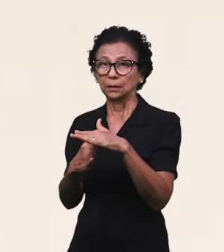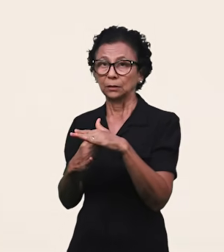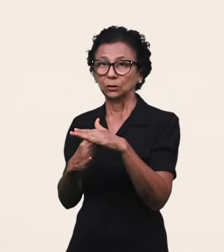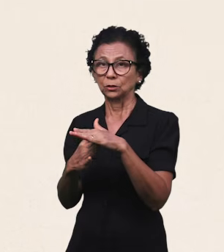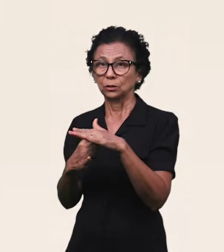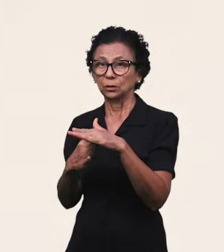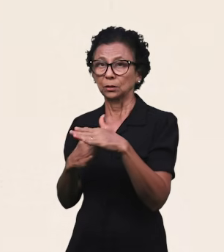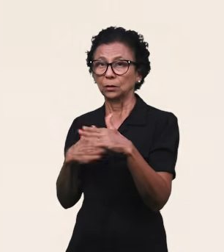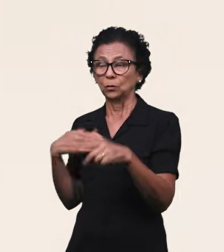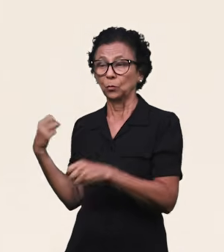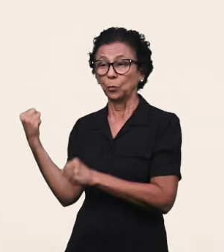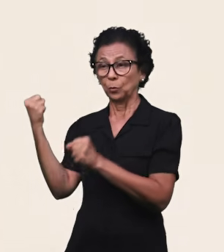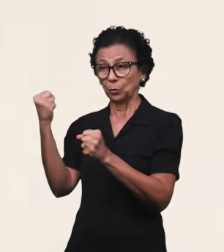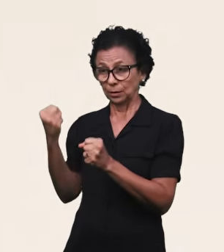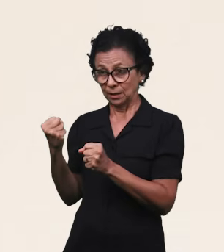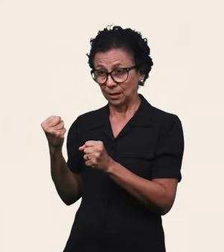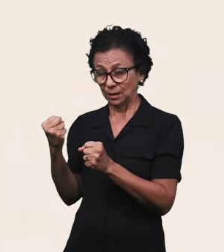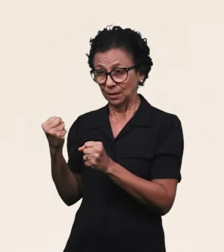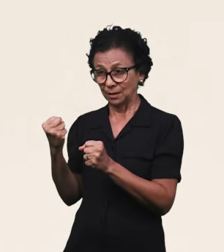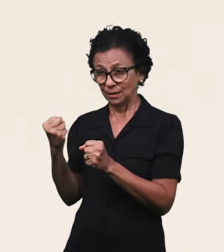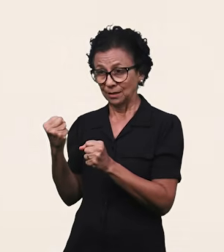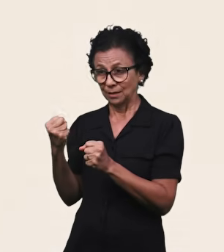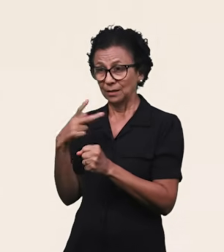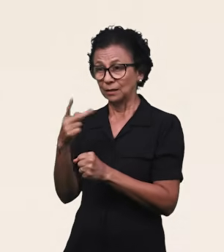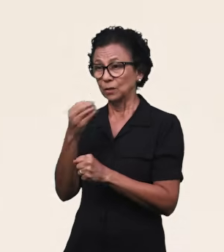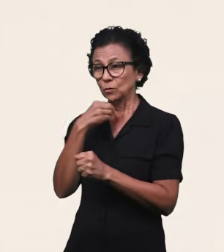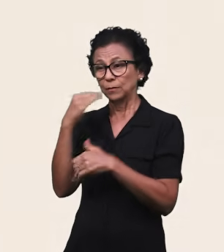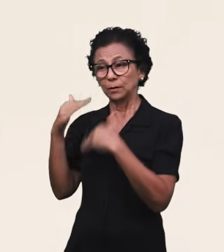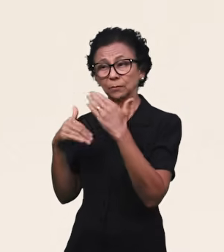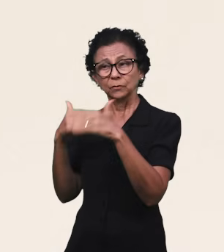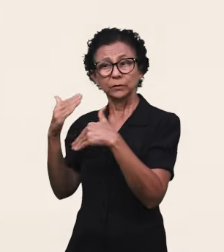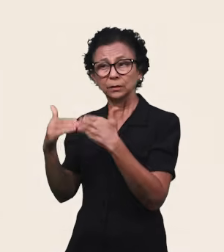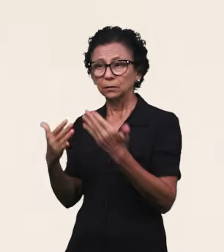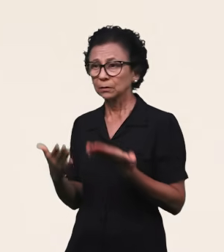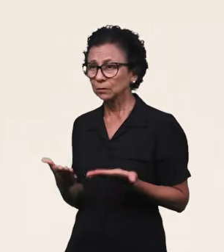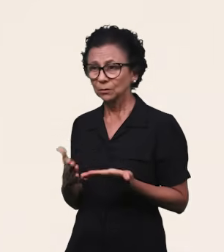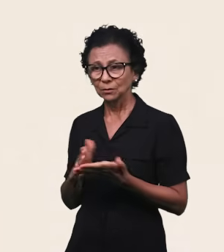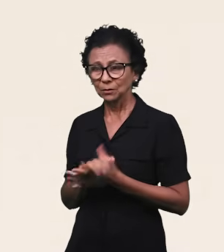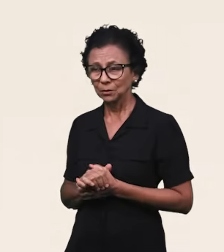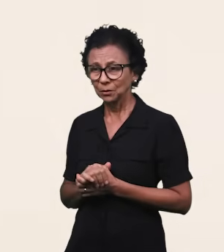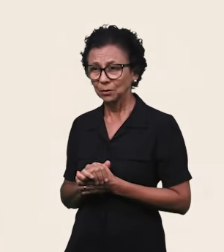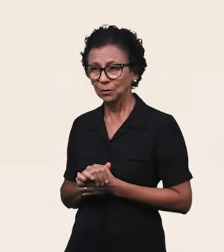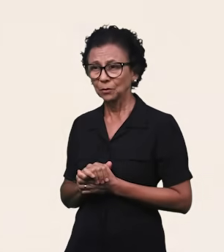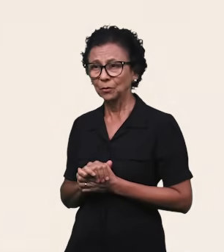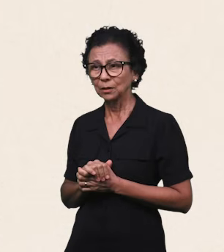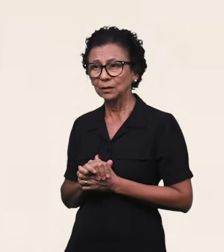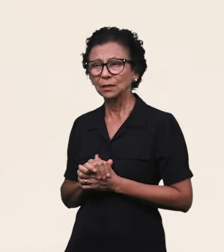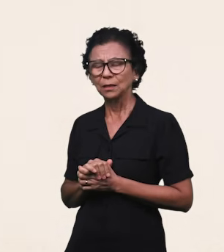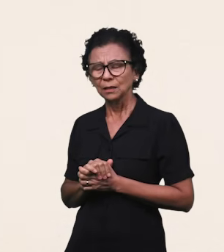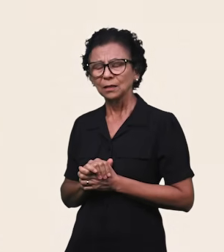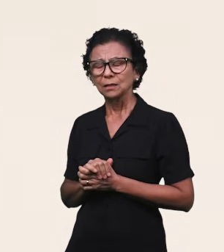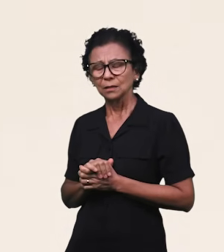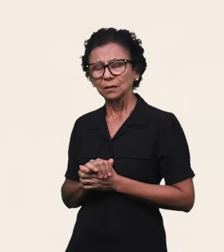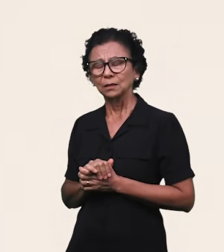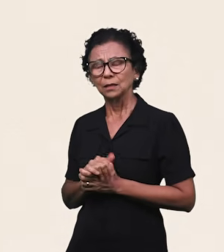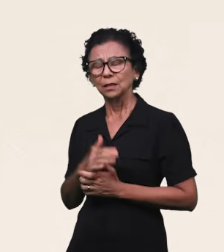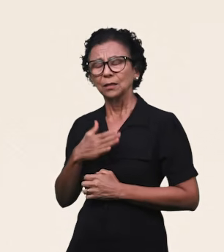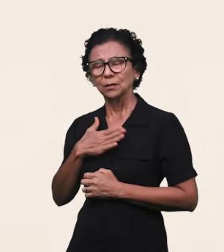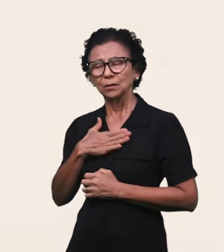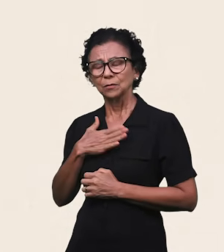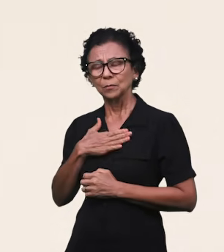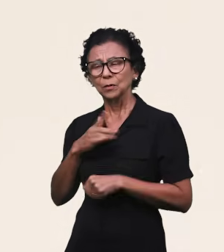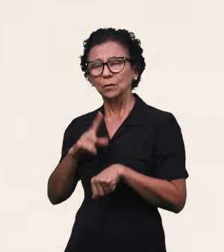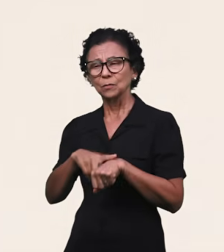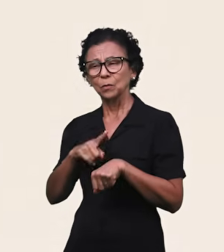se aperfeiçoa na fraqueza. De boa vontade, pois, me gloriarei nas minhas fraquezas, para que em